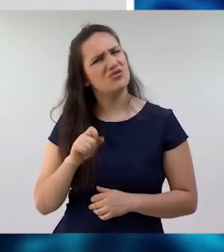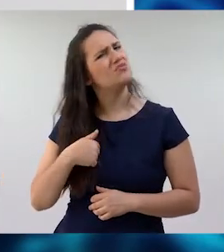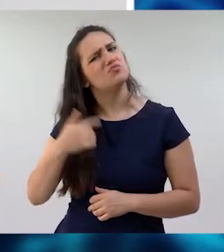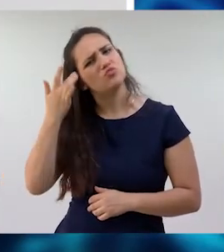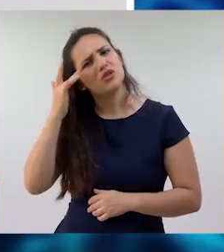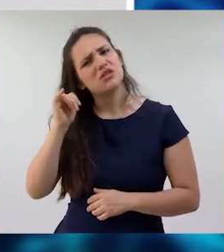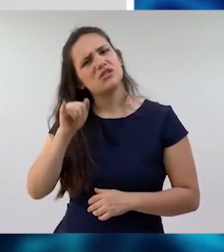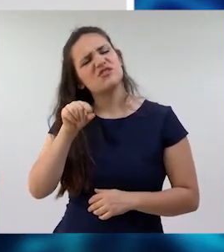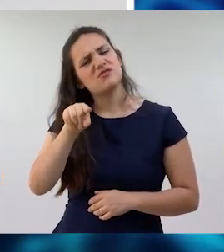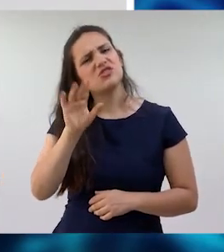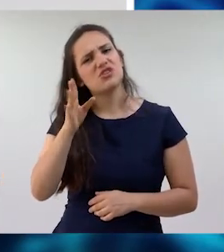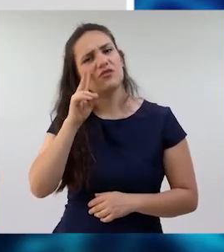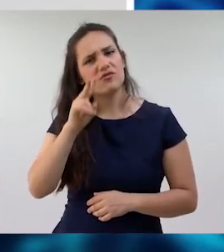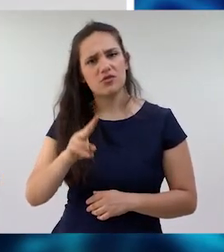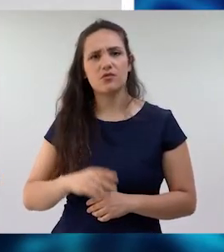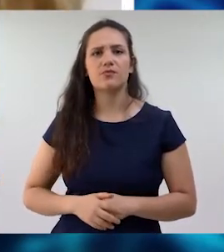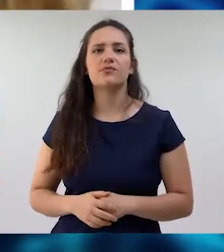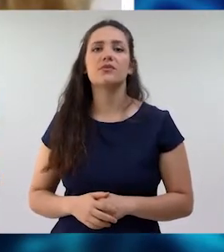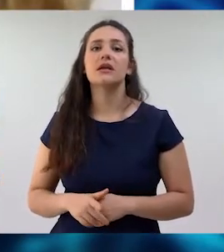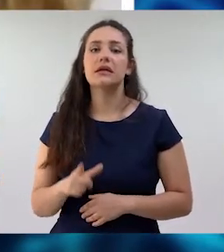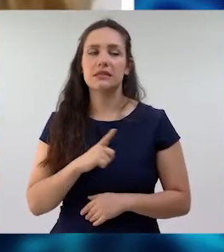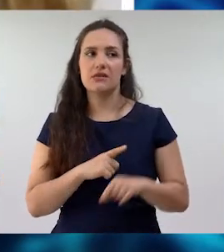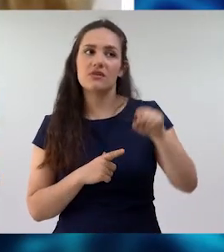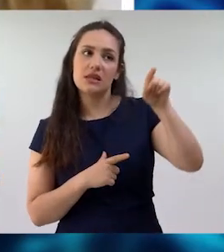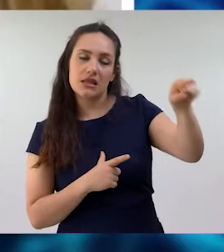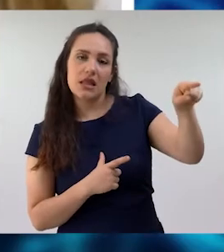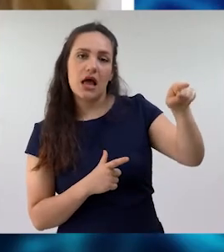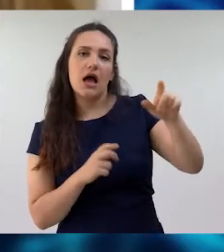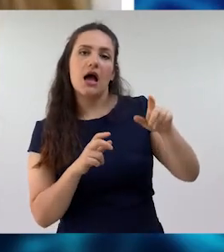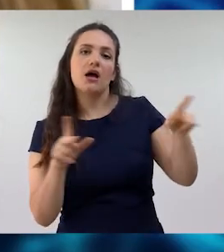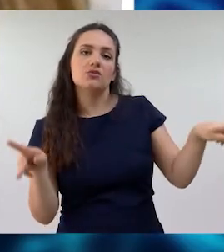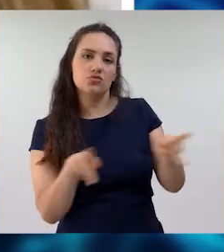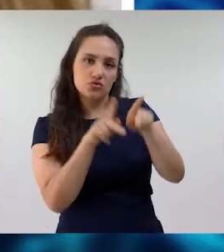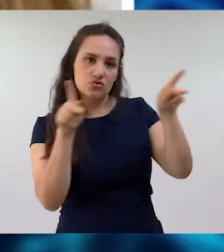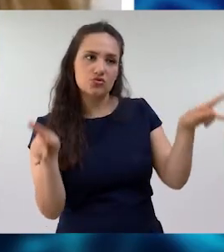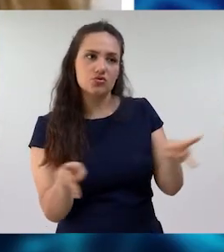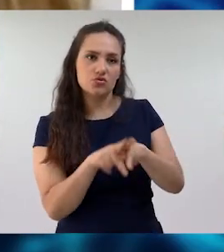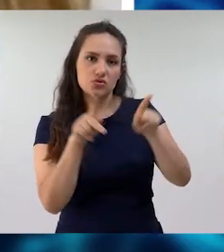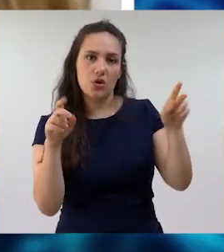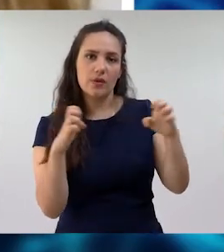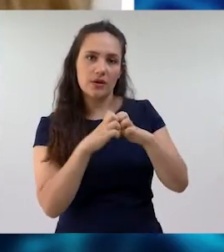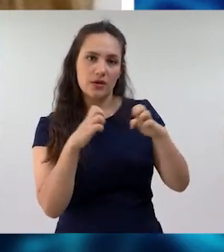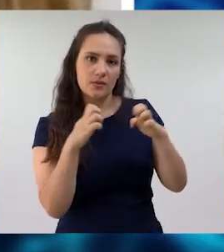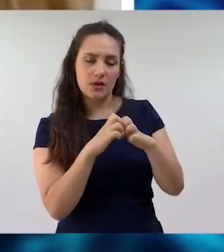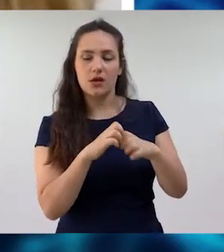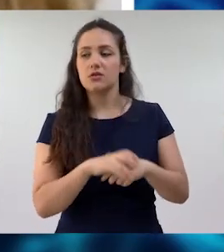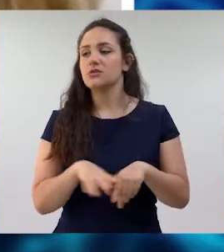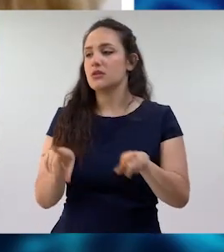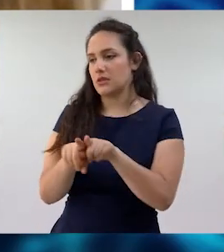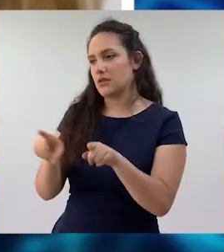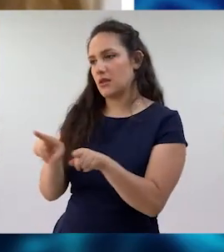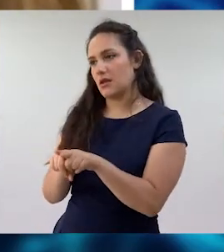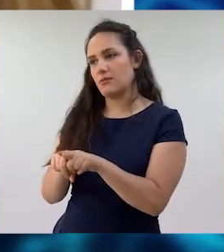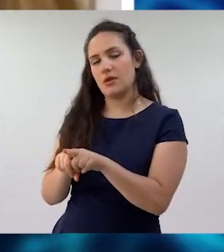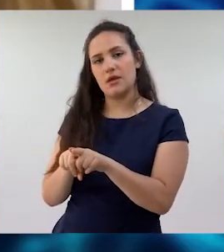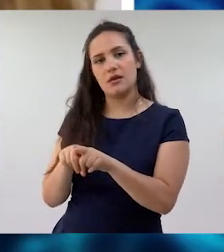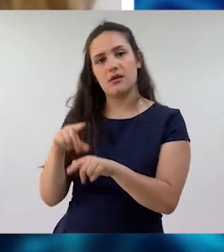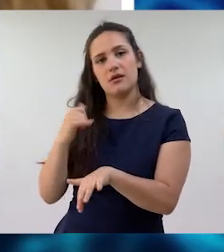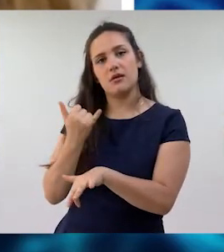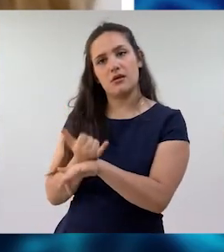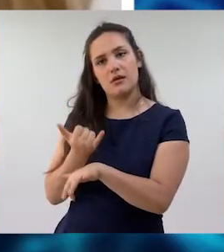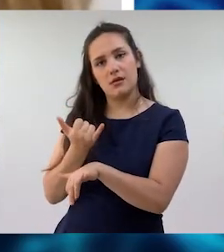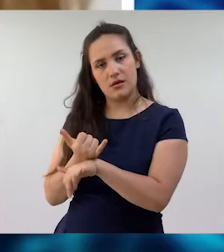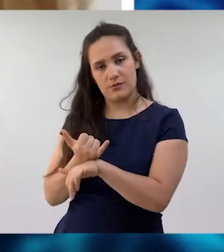teve a oportunidade de ver, uma vez foi no shopping Campo Grande, outra vez foi no shopping Bosque dos Ipês, é